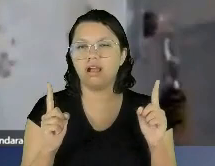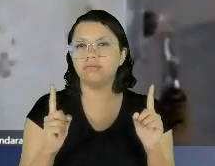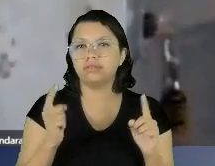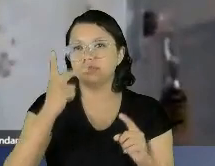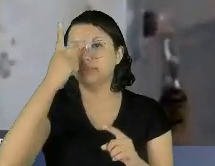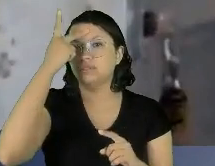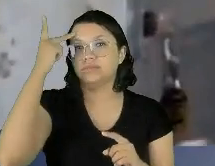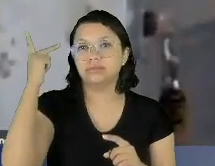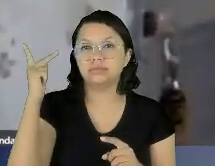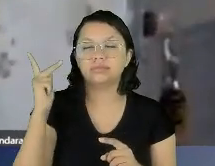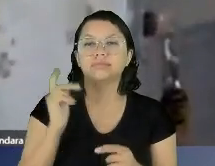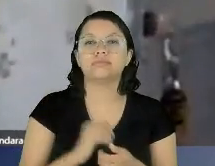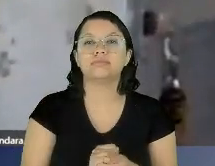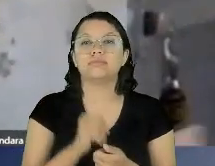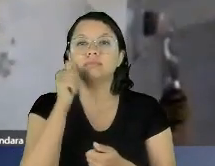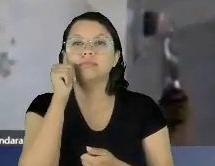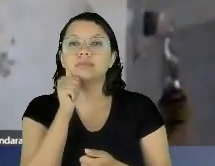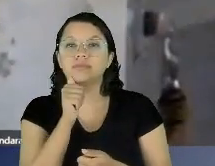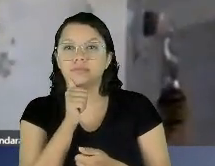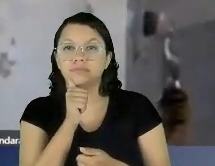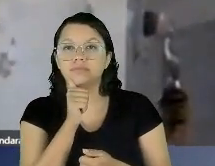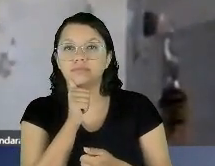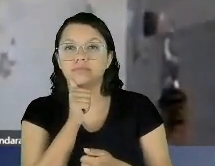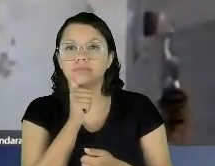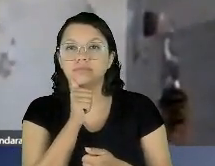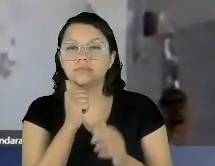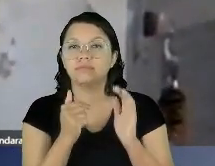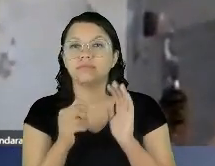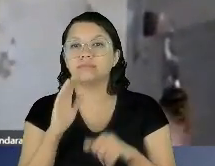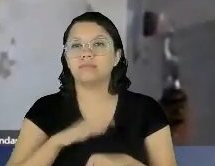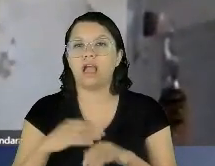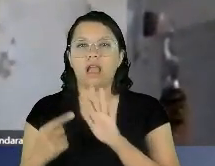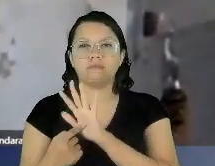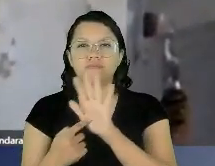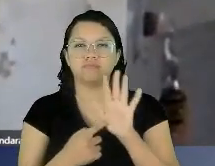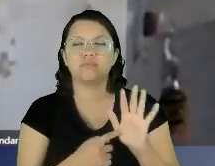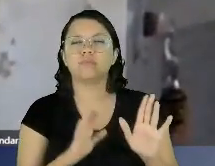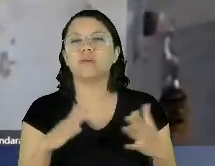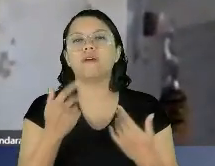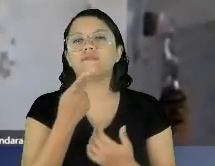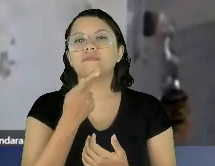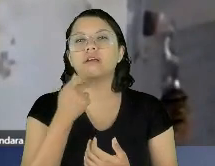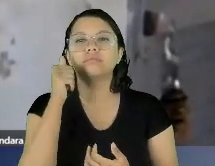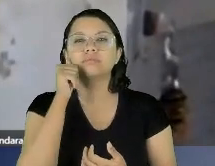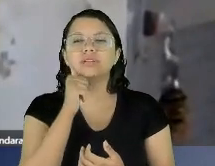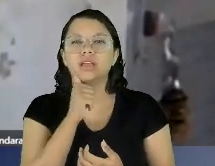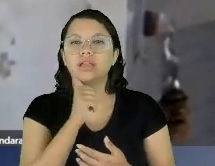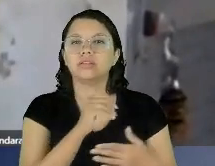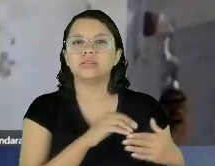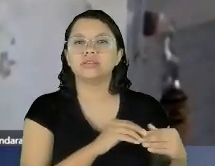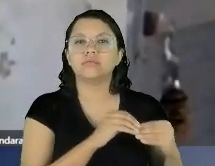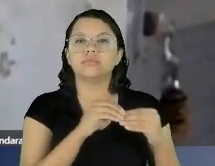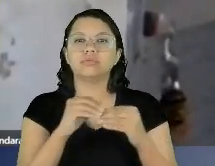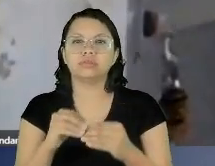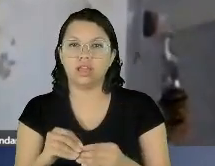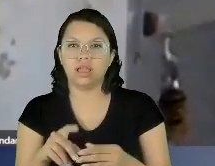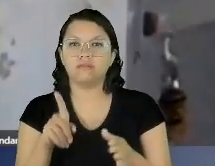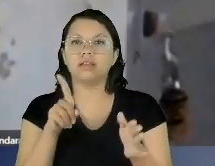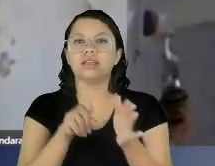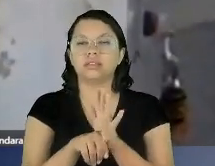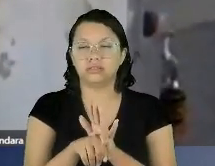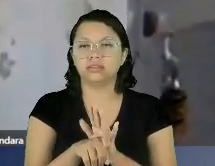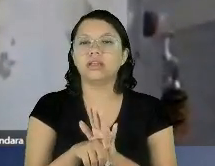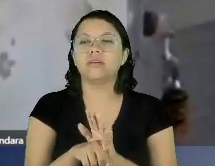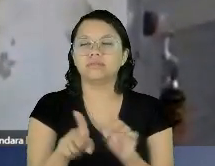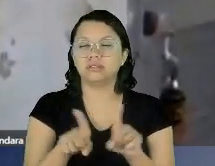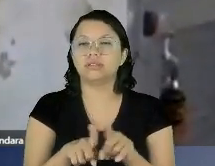estão as mulheres estão cada vez mais expostas. E aí, quando eu falo de mulheres, eu trago a questão da mulher negra, né?